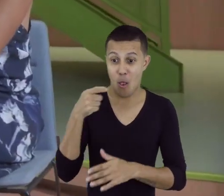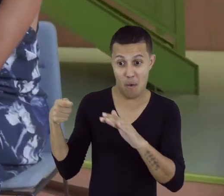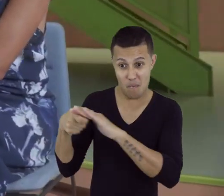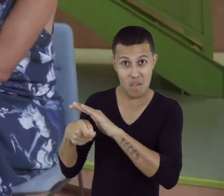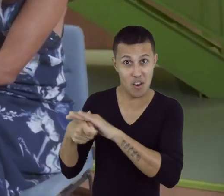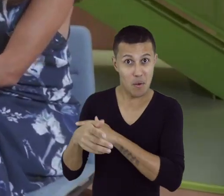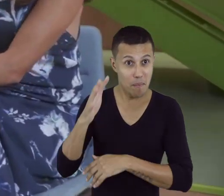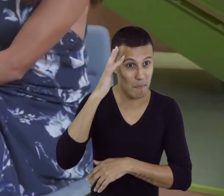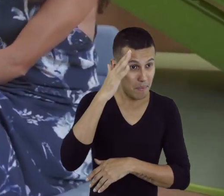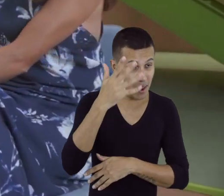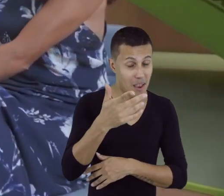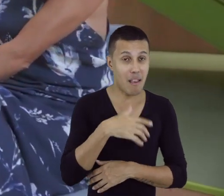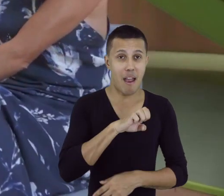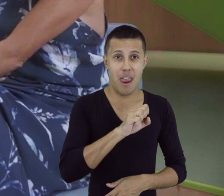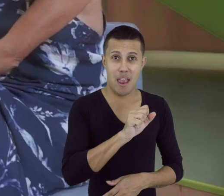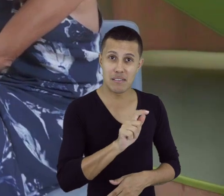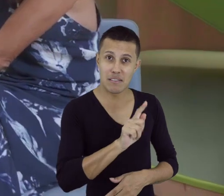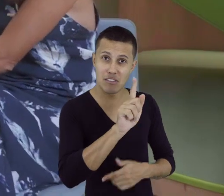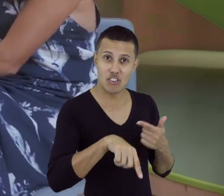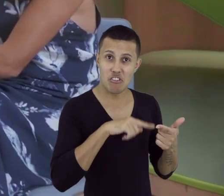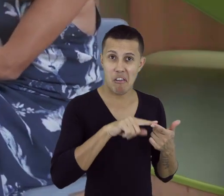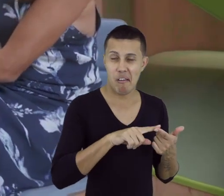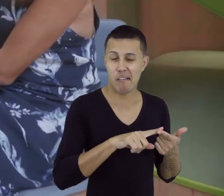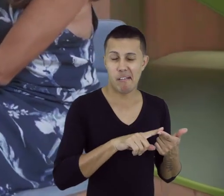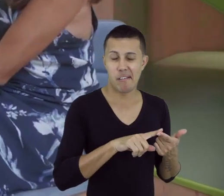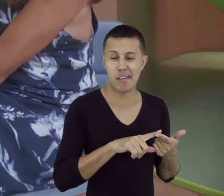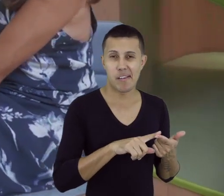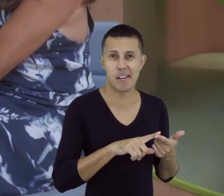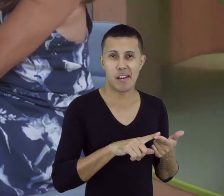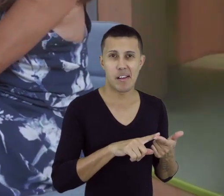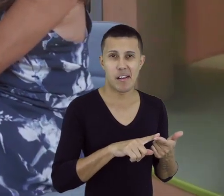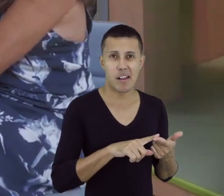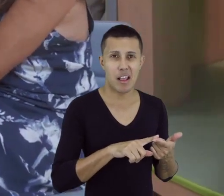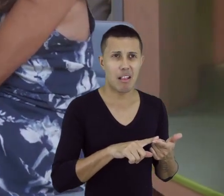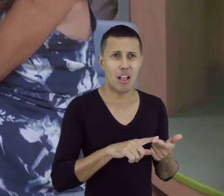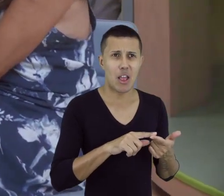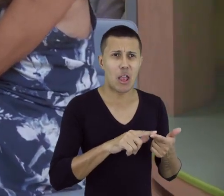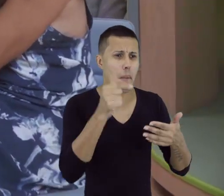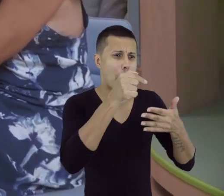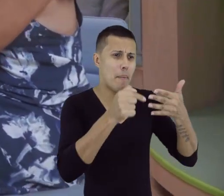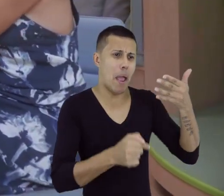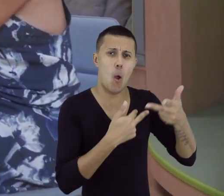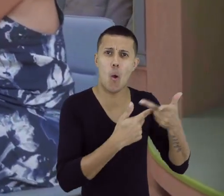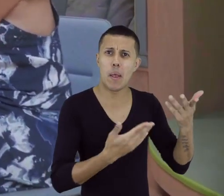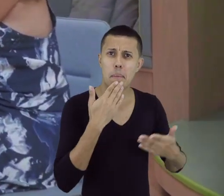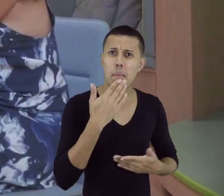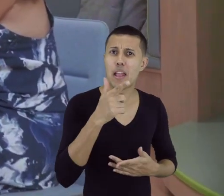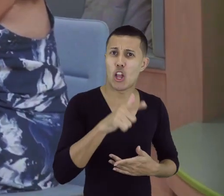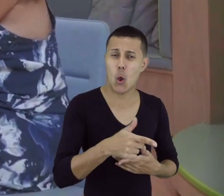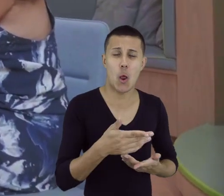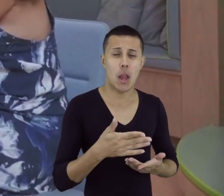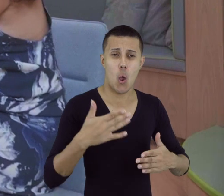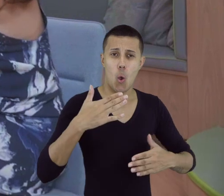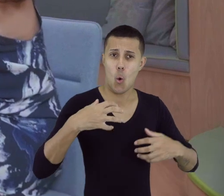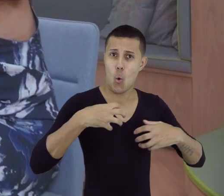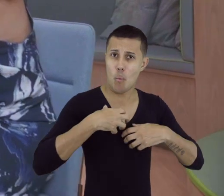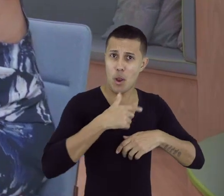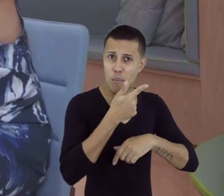para o investidor. Agora com ESG, com essa questão das venture capitals exigindo esse tipo de